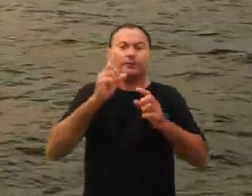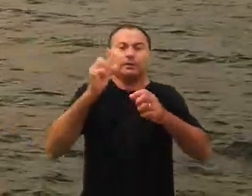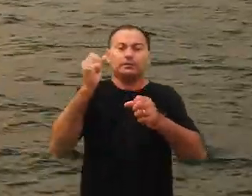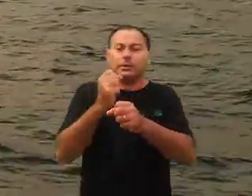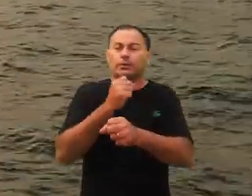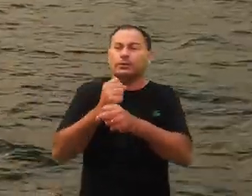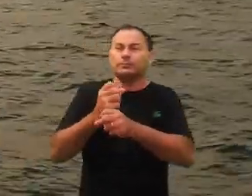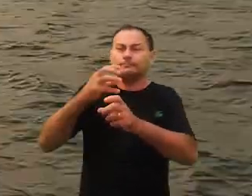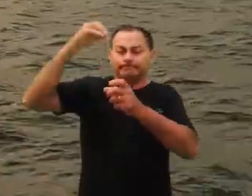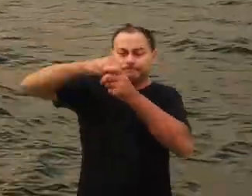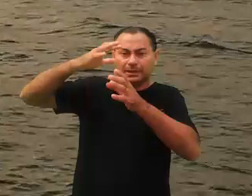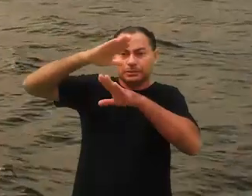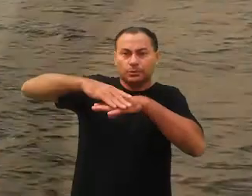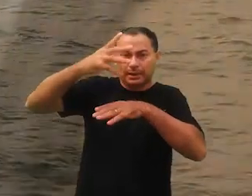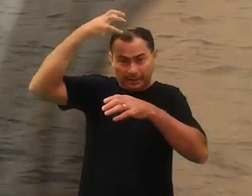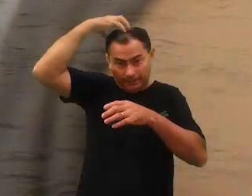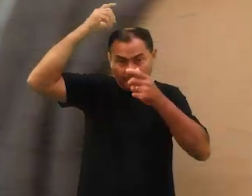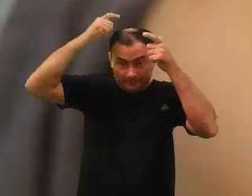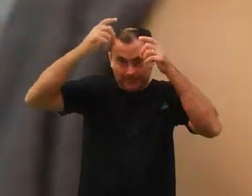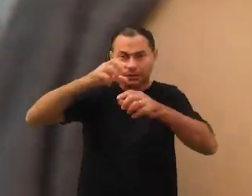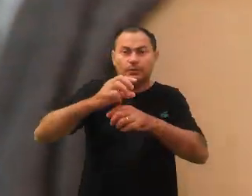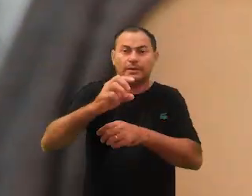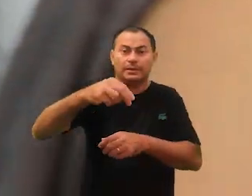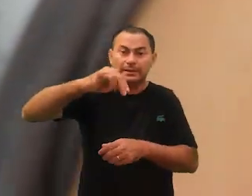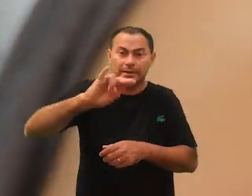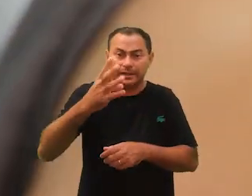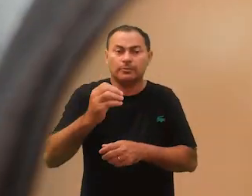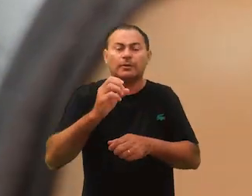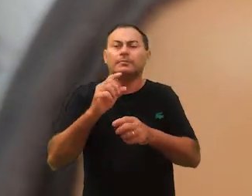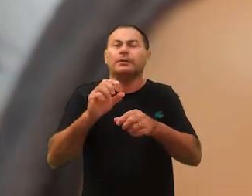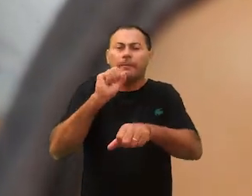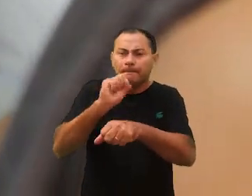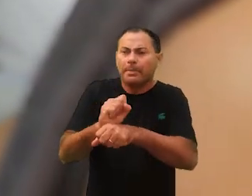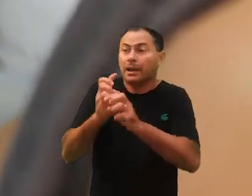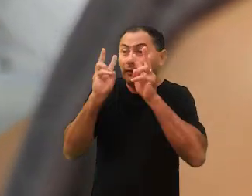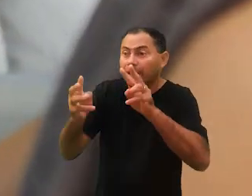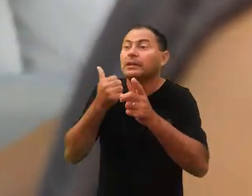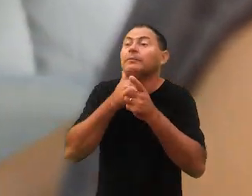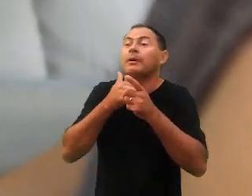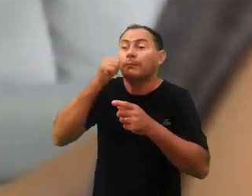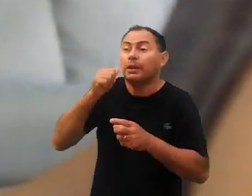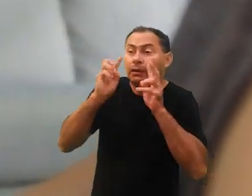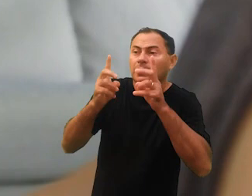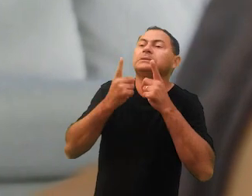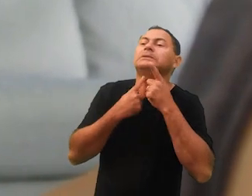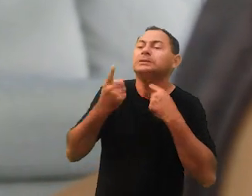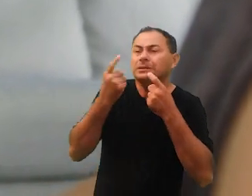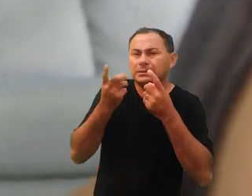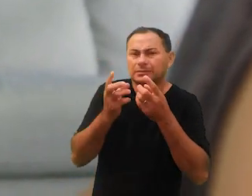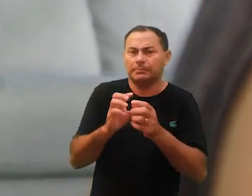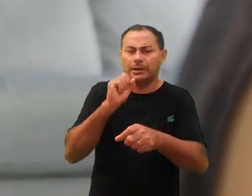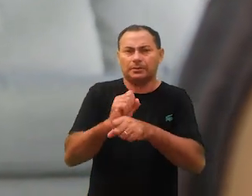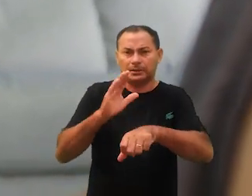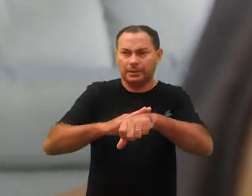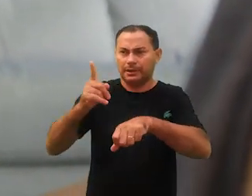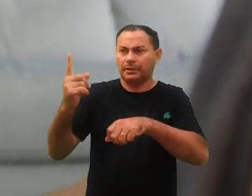evitar que construam um ninho nela. Se você não parar de olhar, desejando aquela mulher, será apenas uma